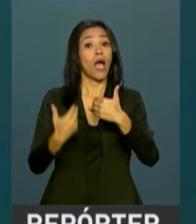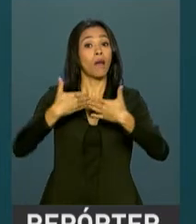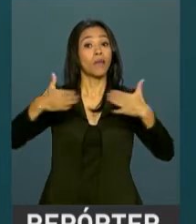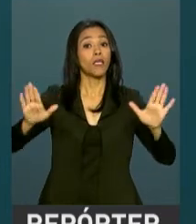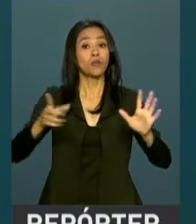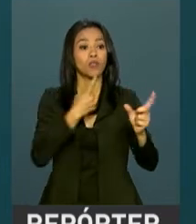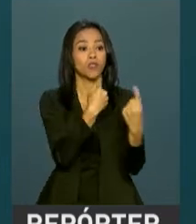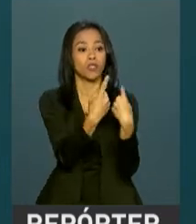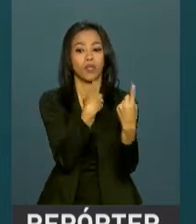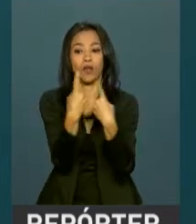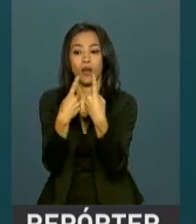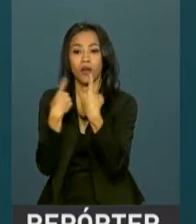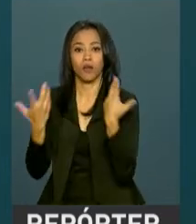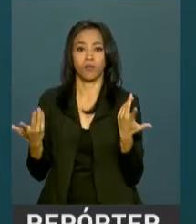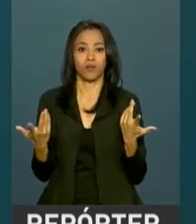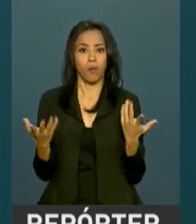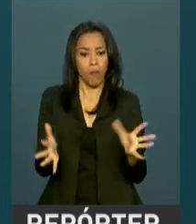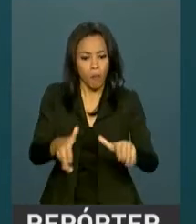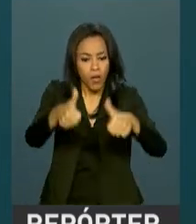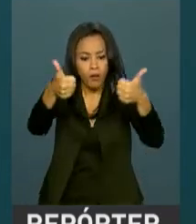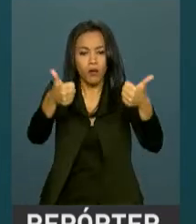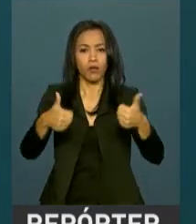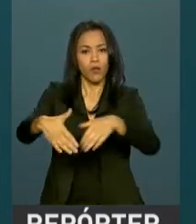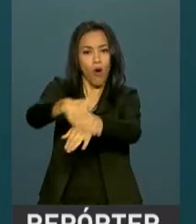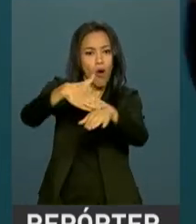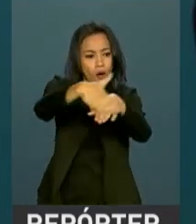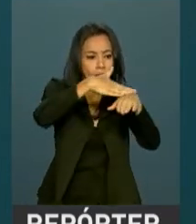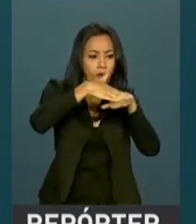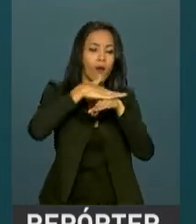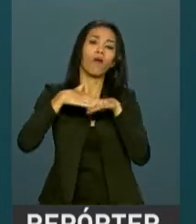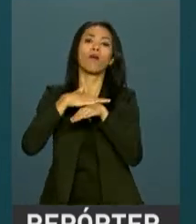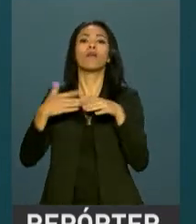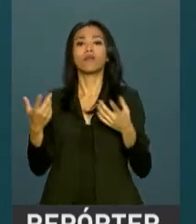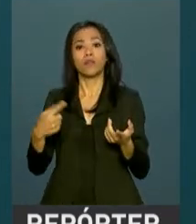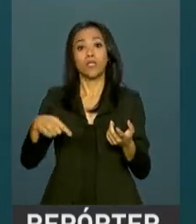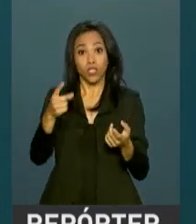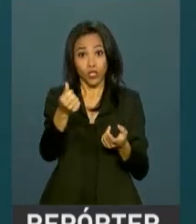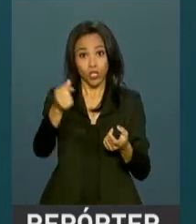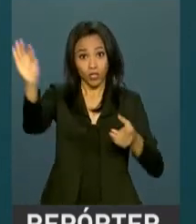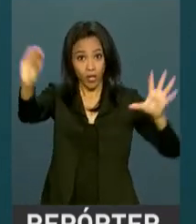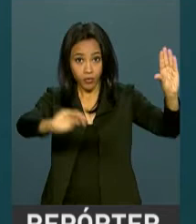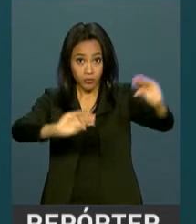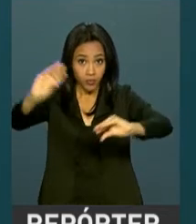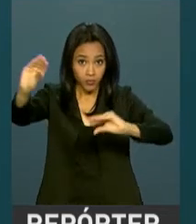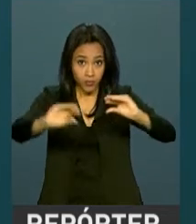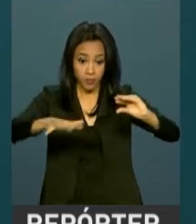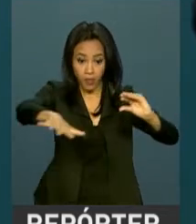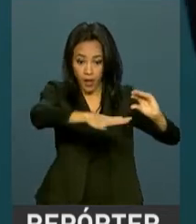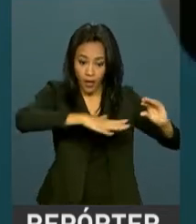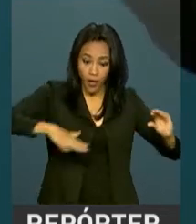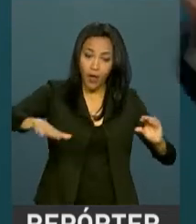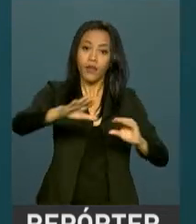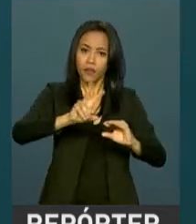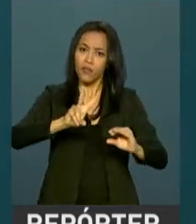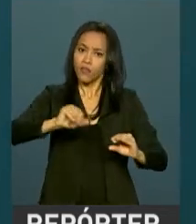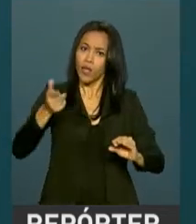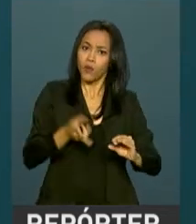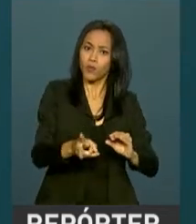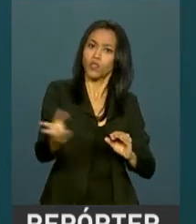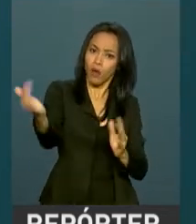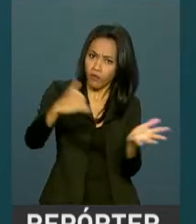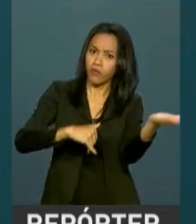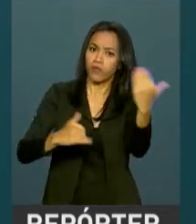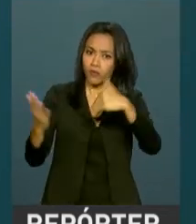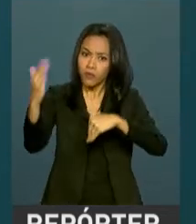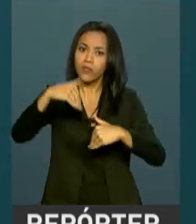porque nós melhoremos o ambiente de negócios porque precisamos de investimentos como os investimentos que estão vindo da exploração e produção e continuarão vindo depois